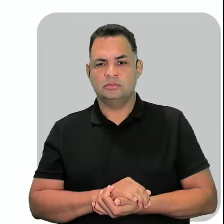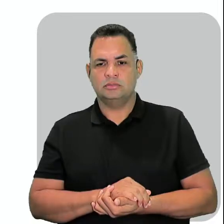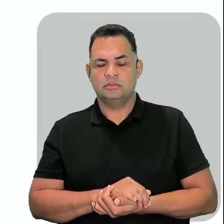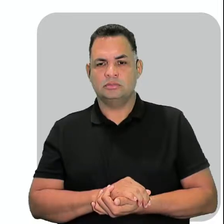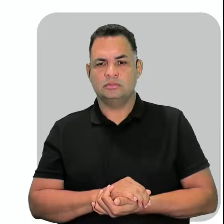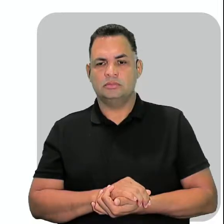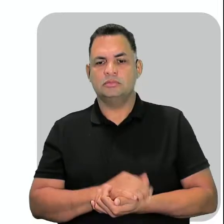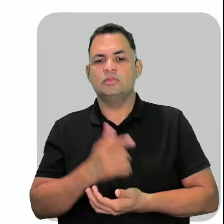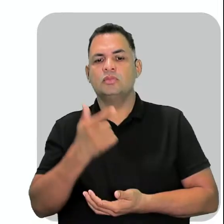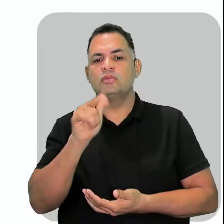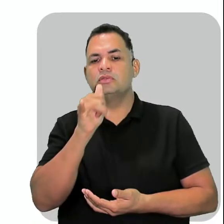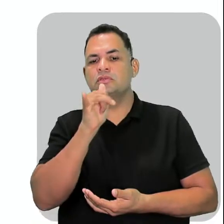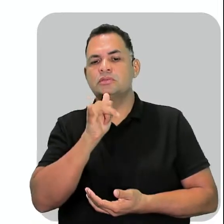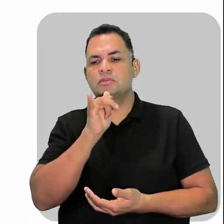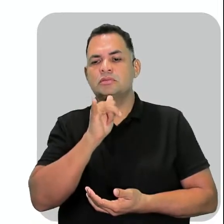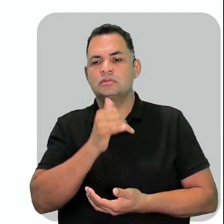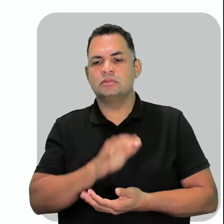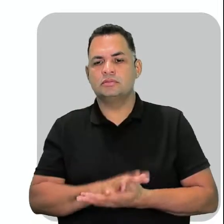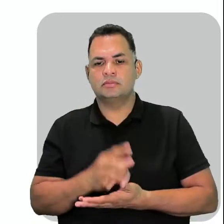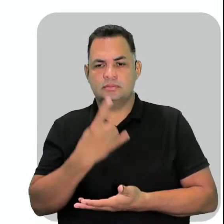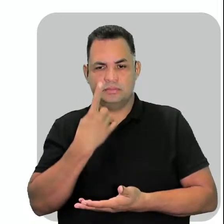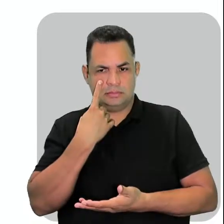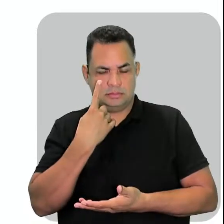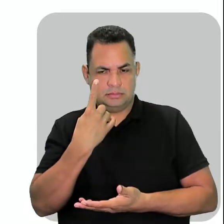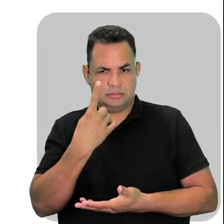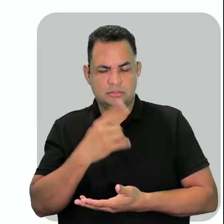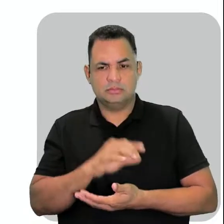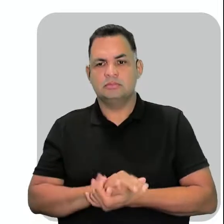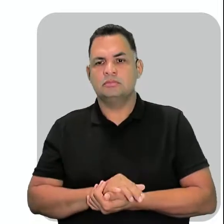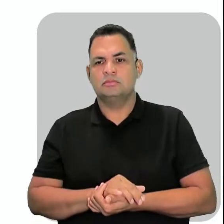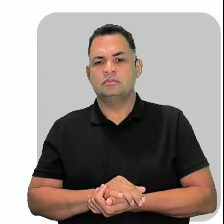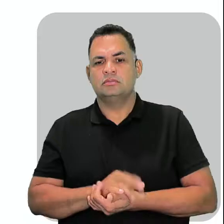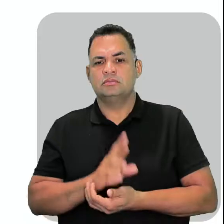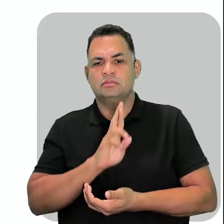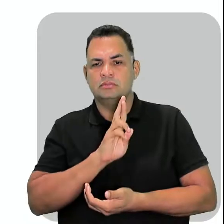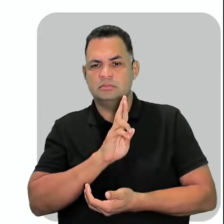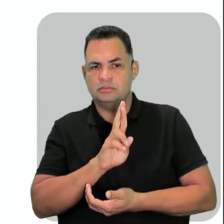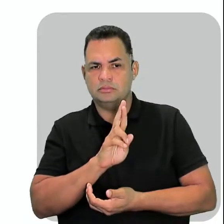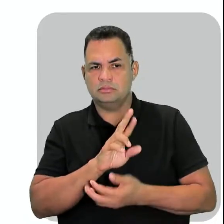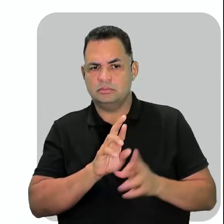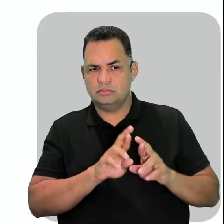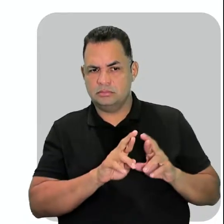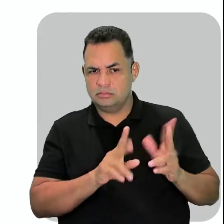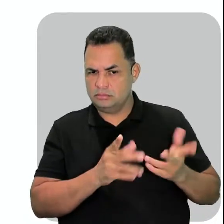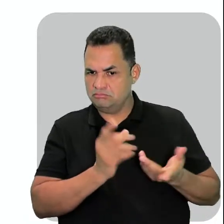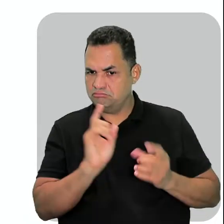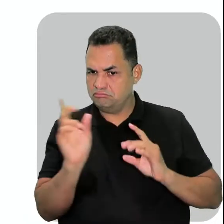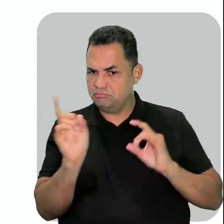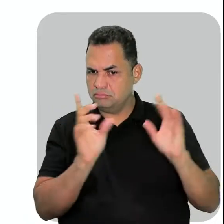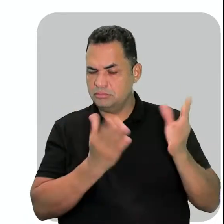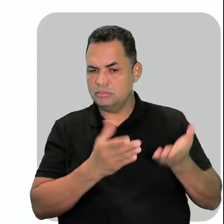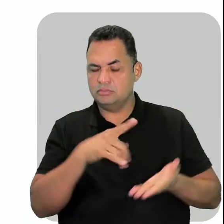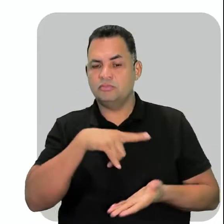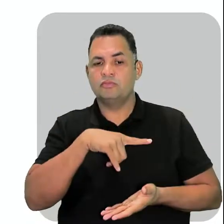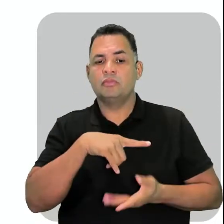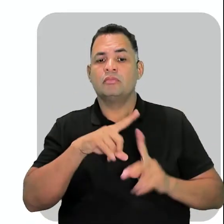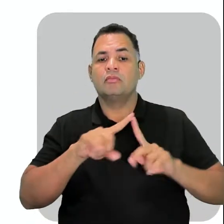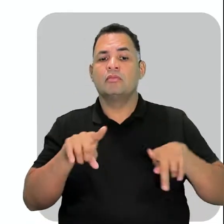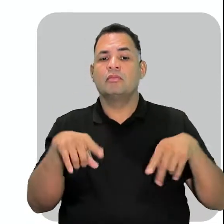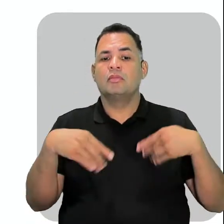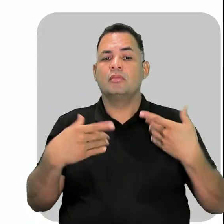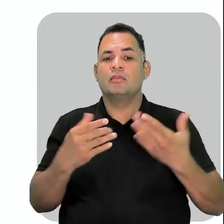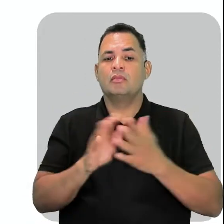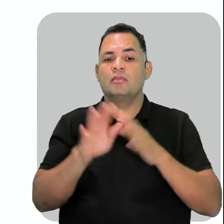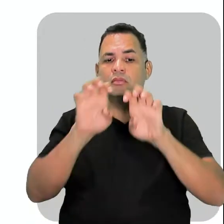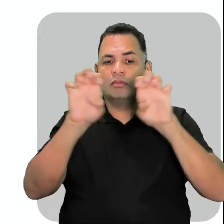Olha o outro exemplo. Observem que os radicais são diferentes de um para o outro, mas